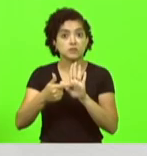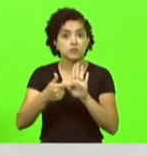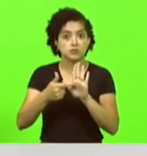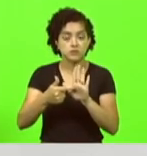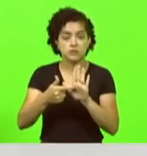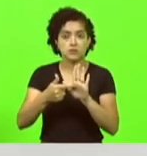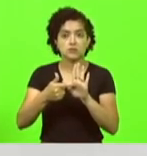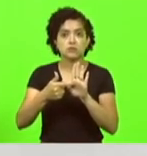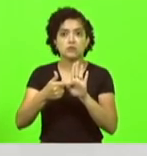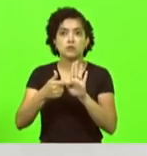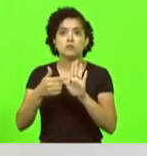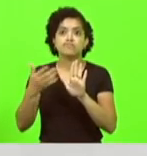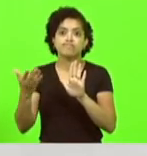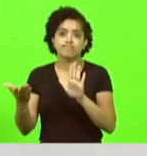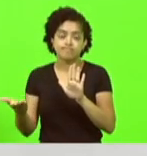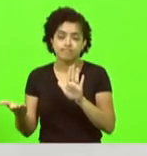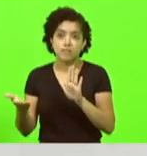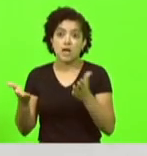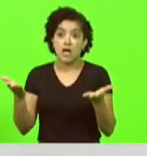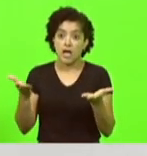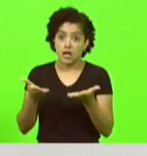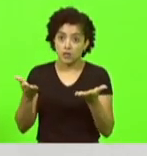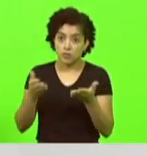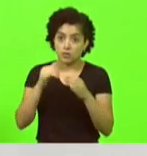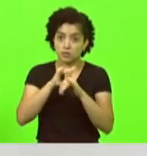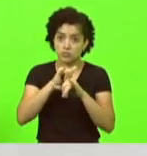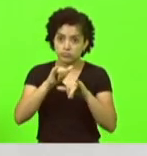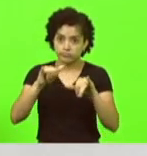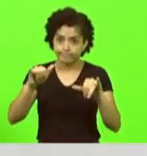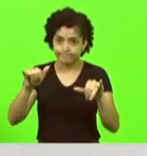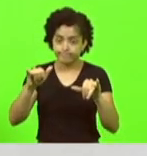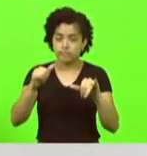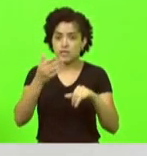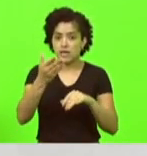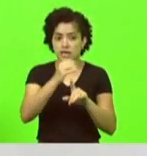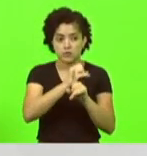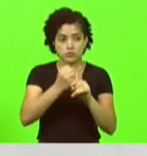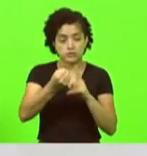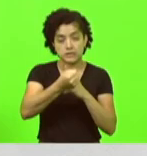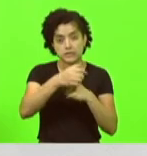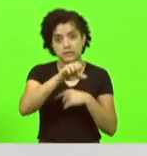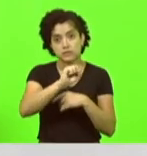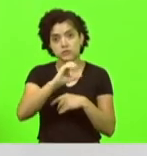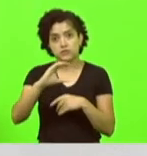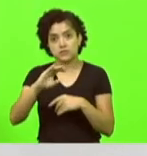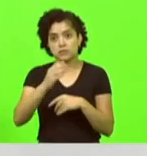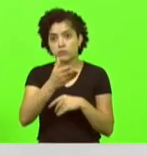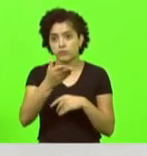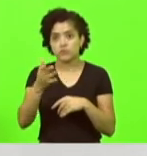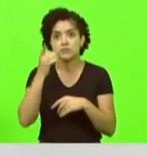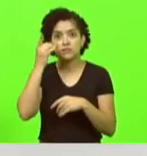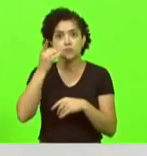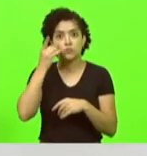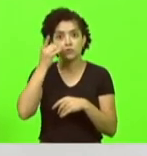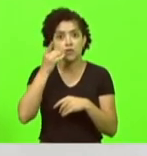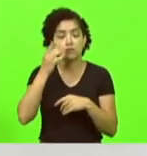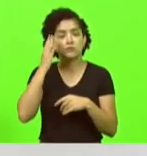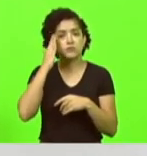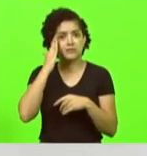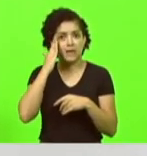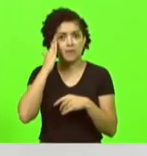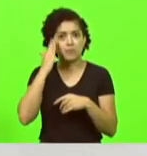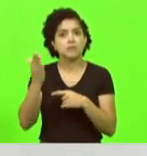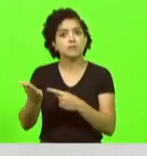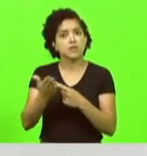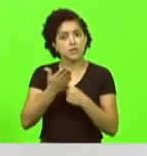Como disse estou somente agora dando conhecimento disso a sociedade Catarinense porque os colegas deputados e deputadas Todos sabem porque